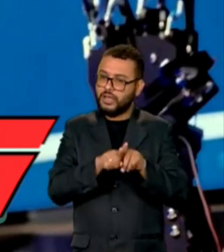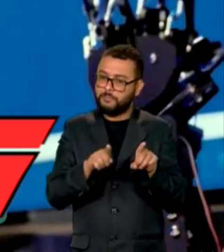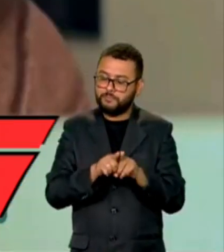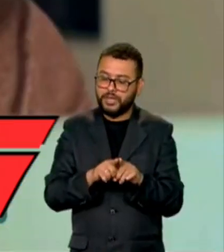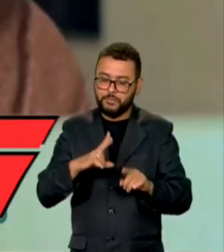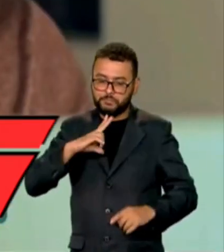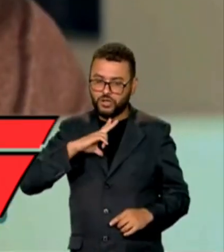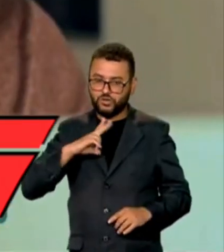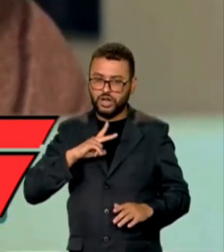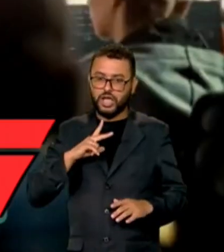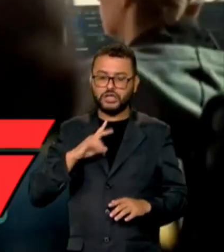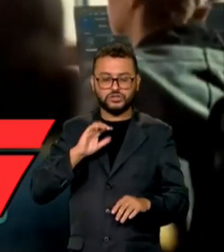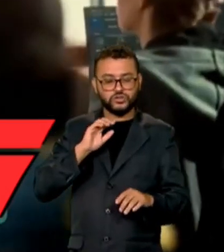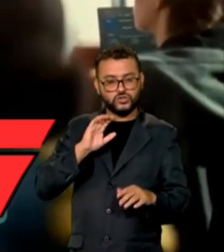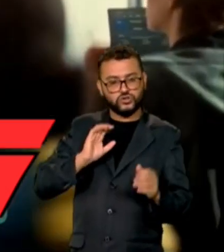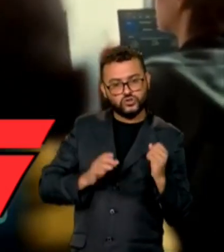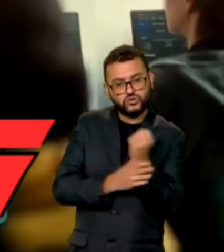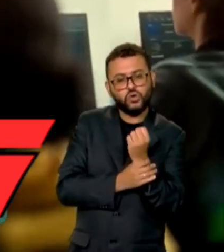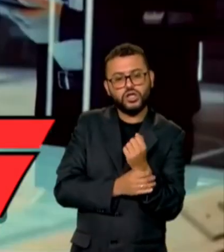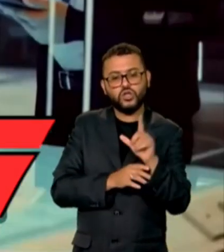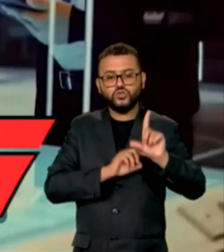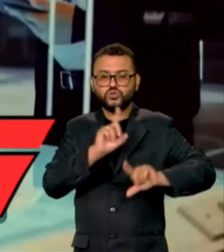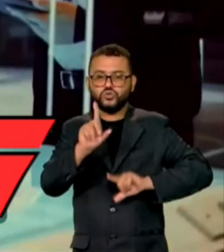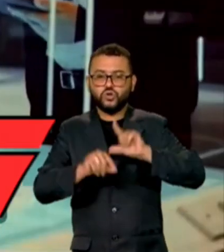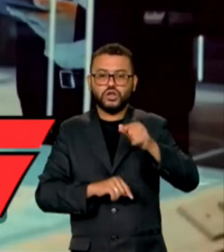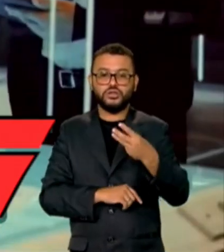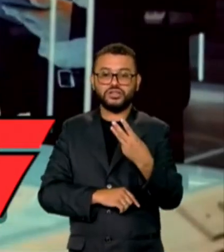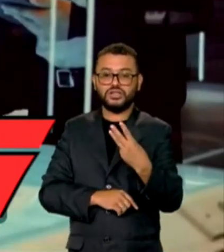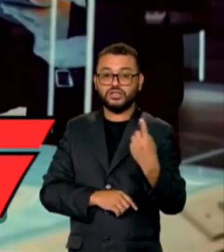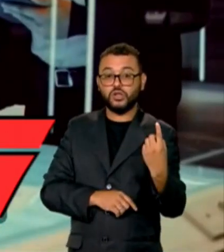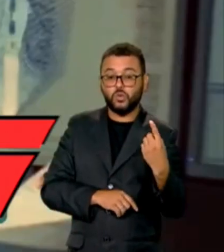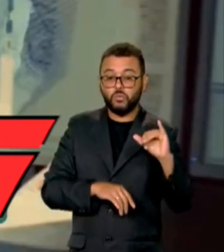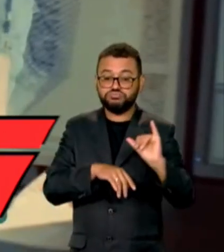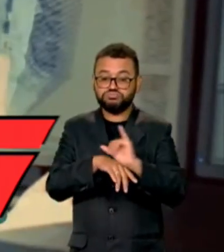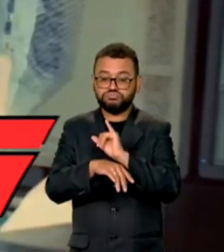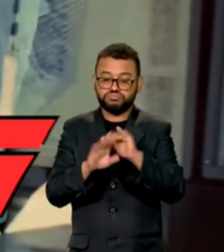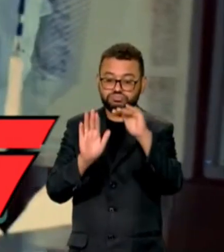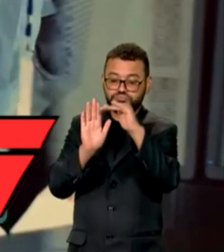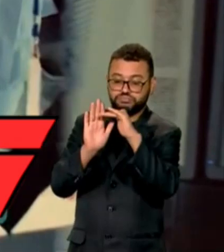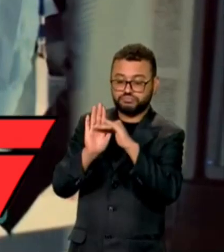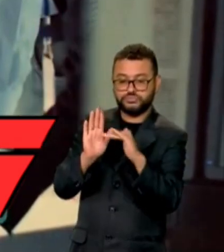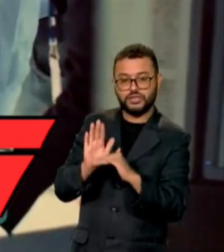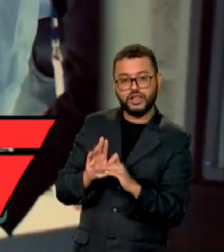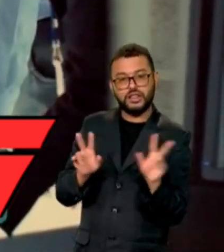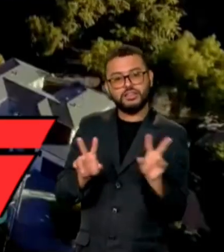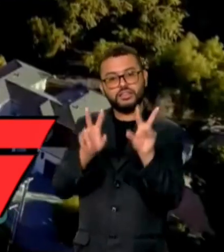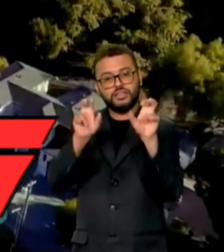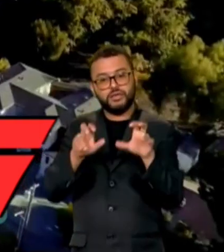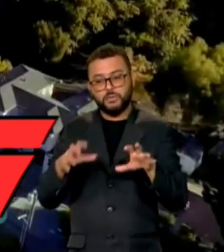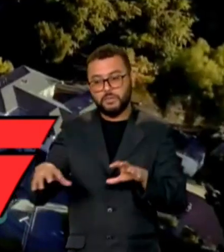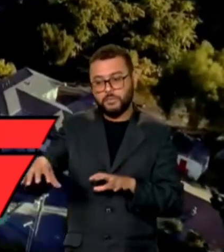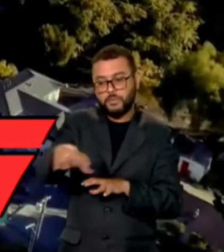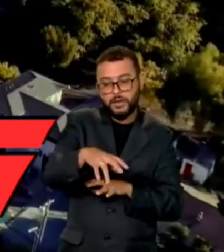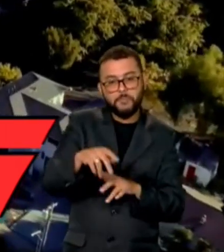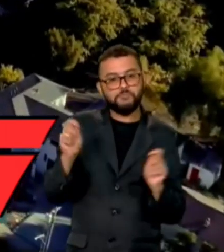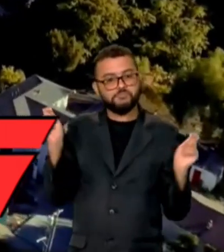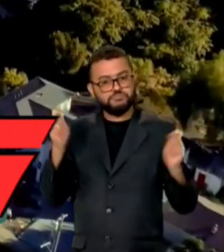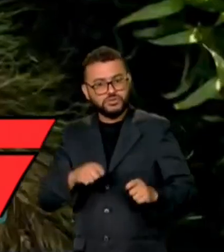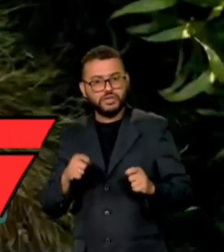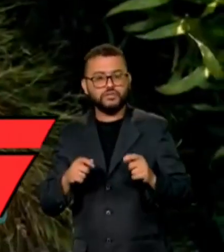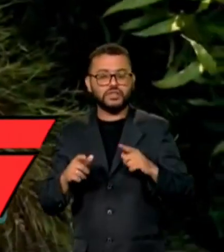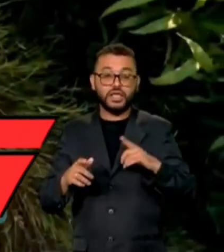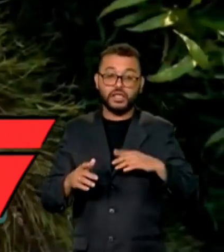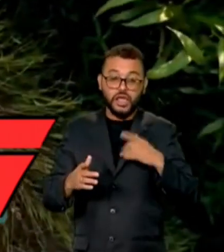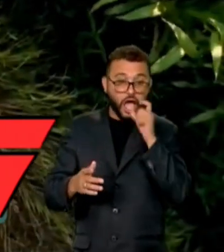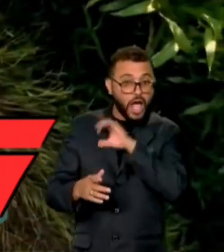privacidade dos cidadãos. Foram definidas 31 ações em diferentes áreas e com impacto a